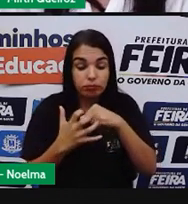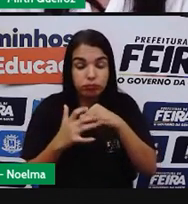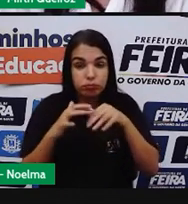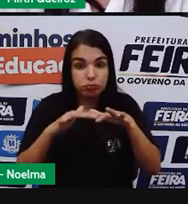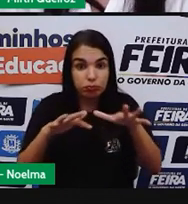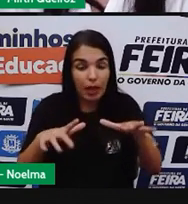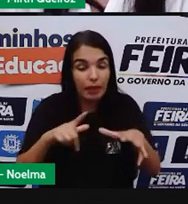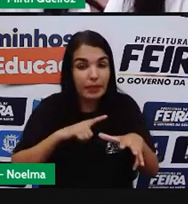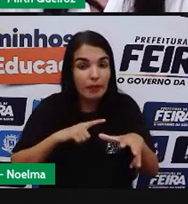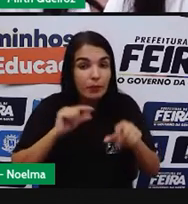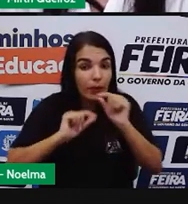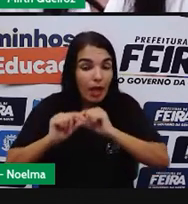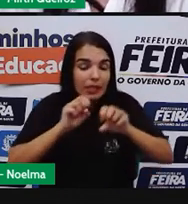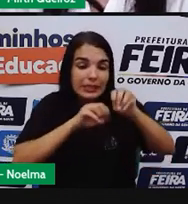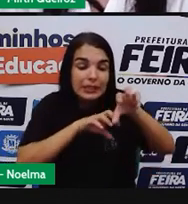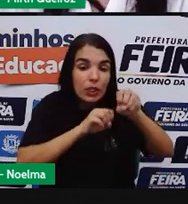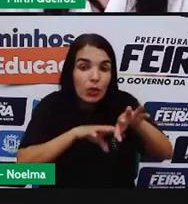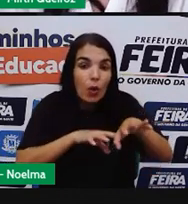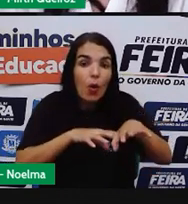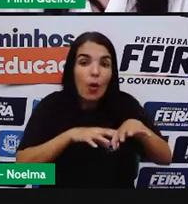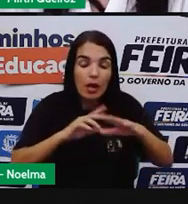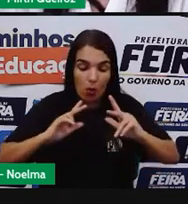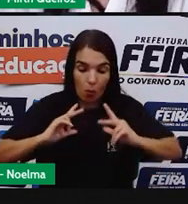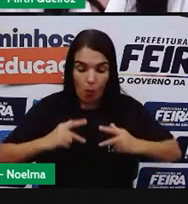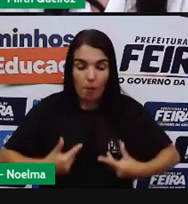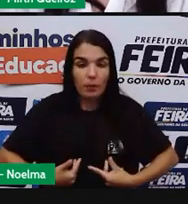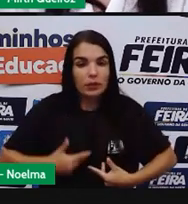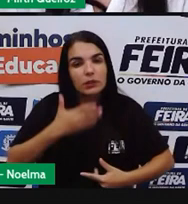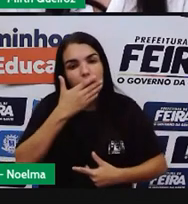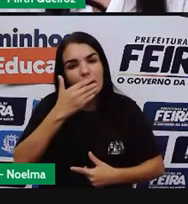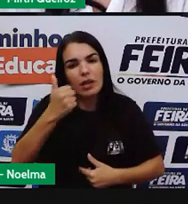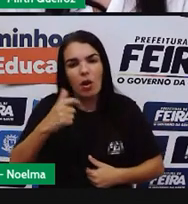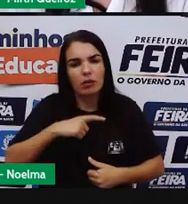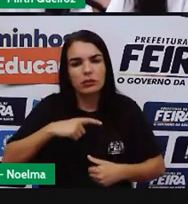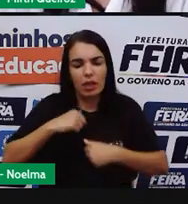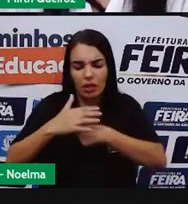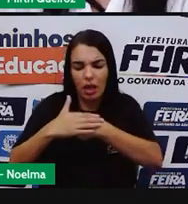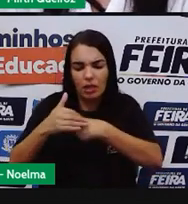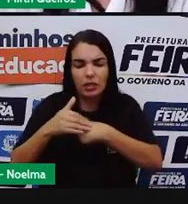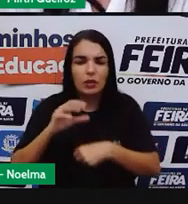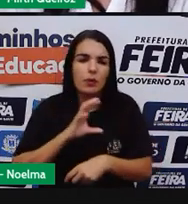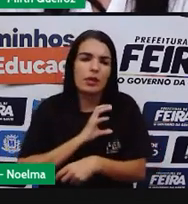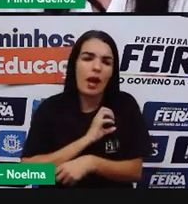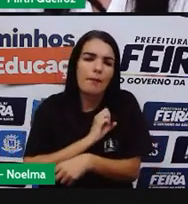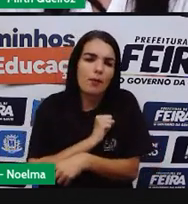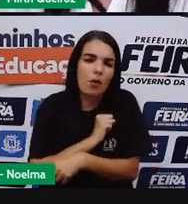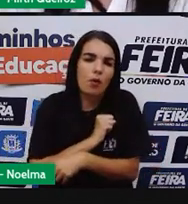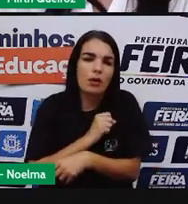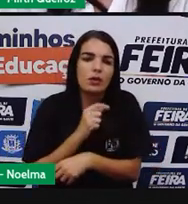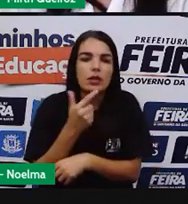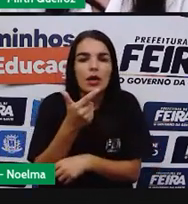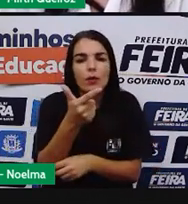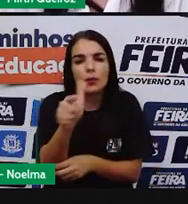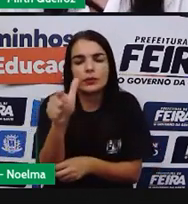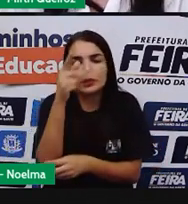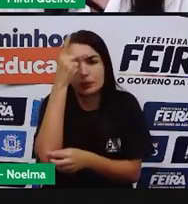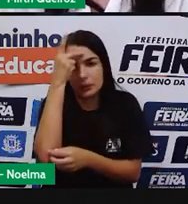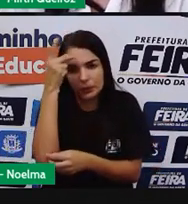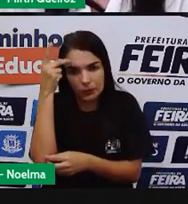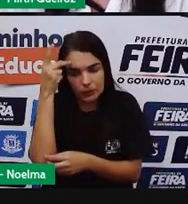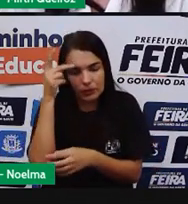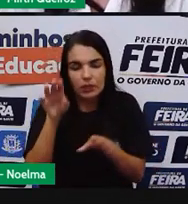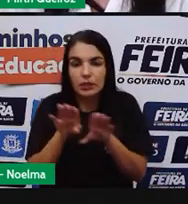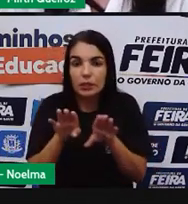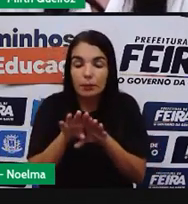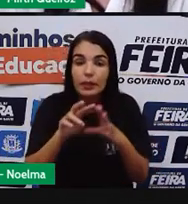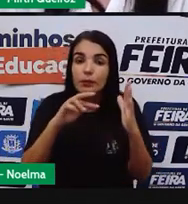humanos melhores. Mas, além disso, nós também mudamos em alguns conceitos na escola